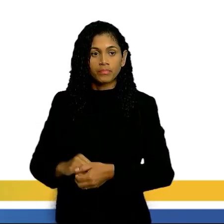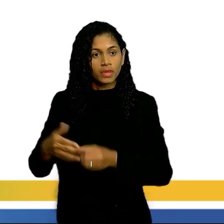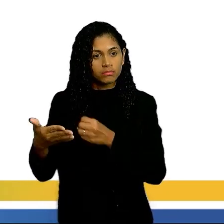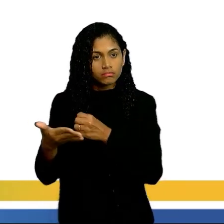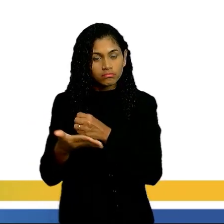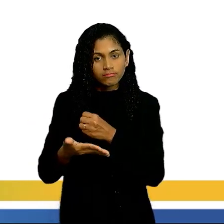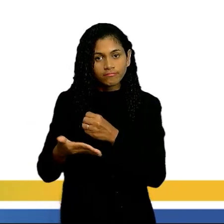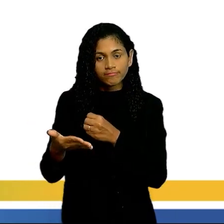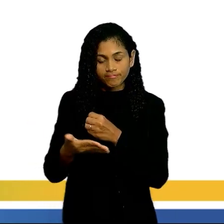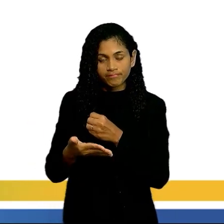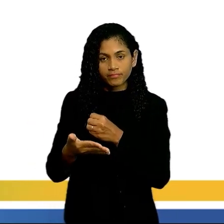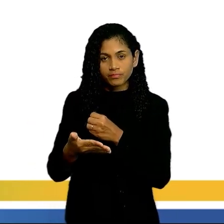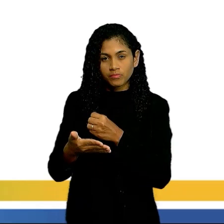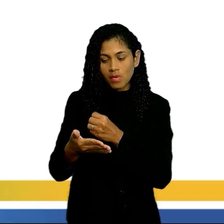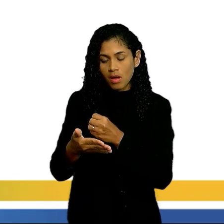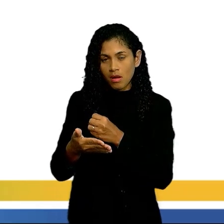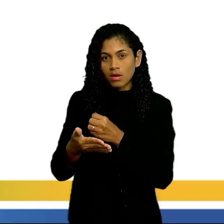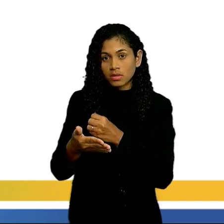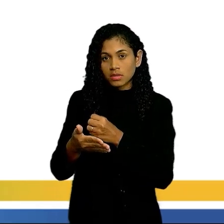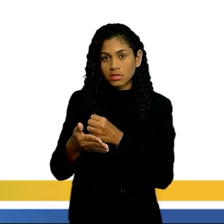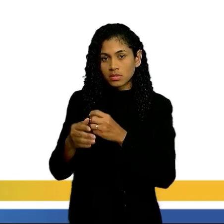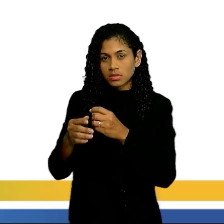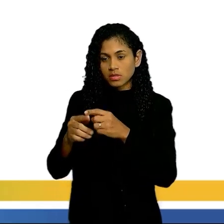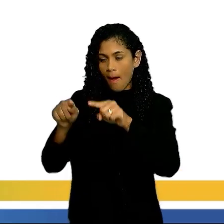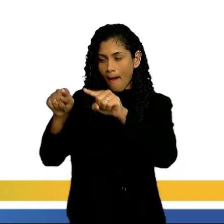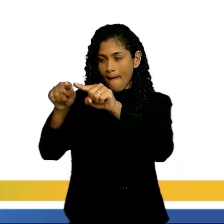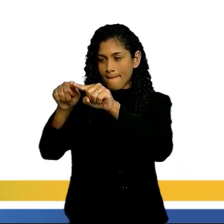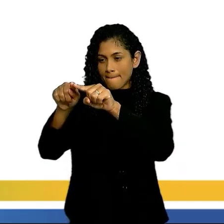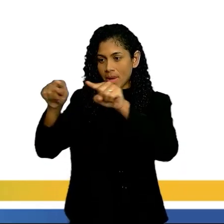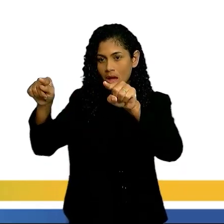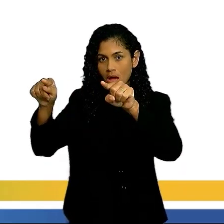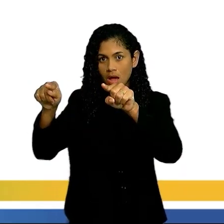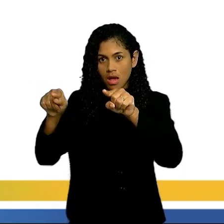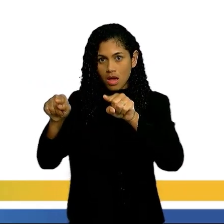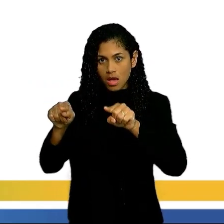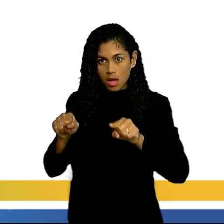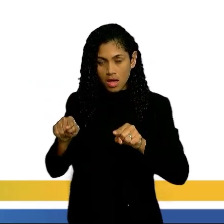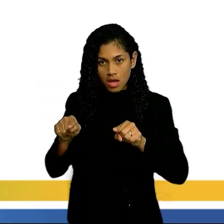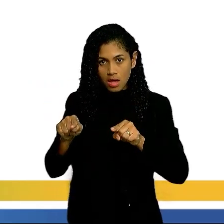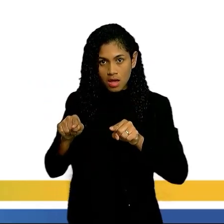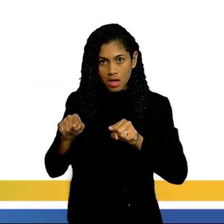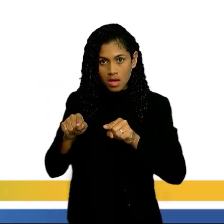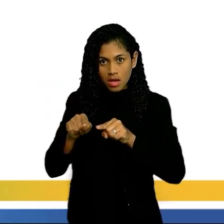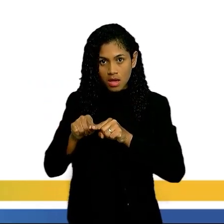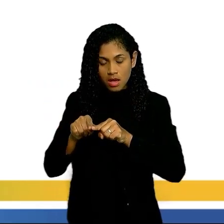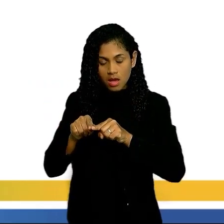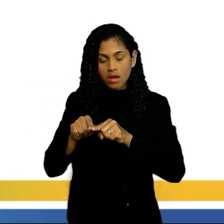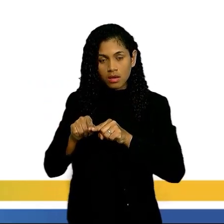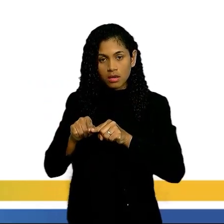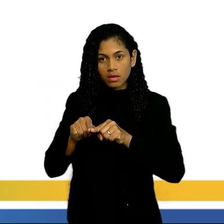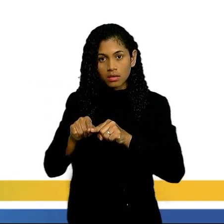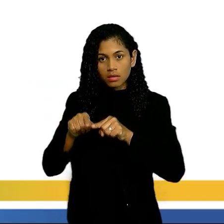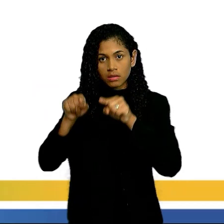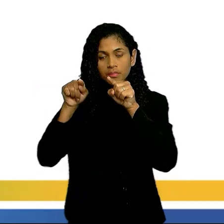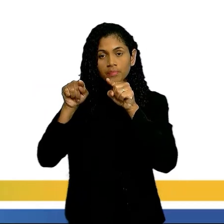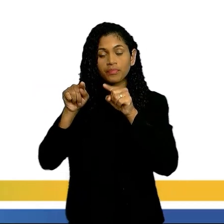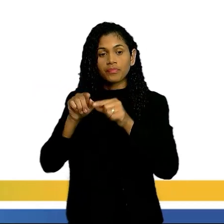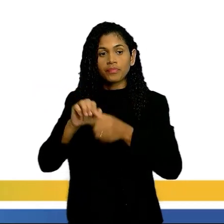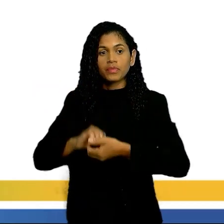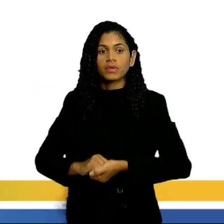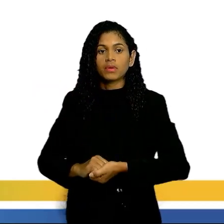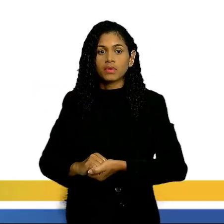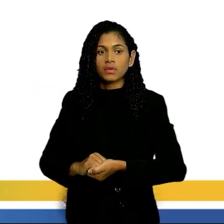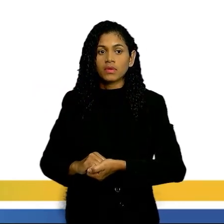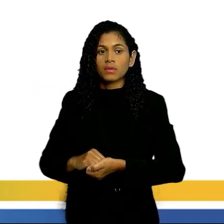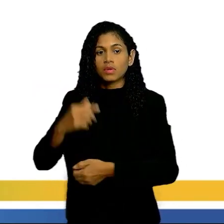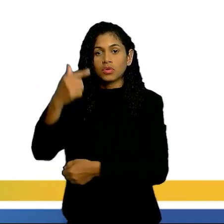Considere um silo de 2 metros de altura, 6 metros de largura, de topo